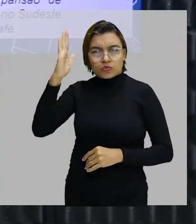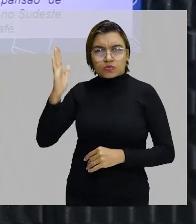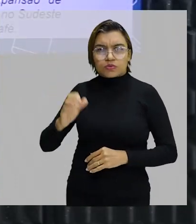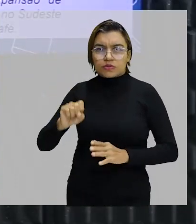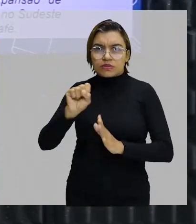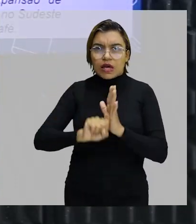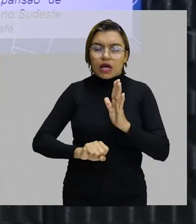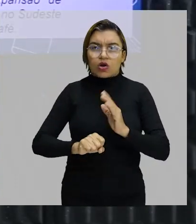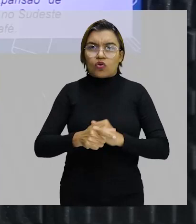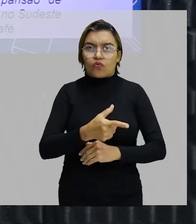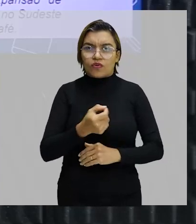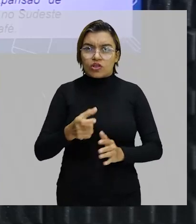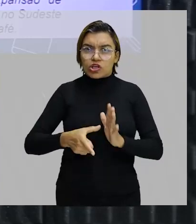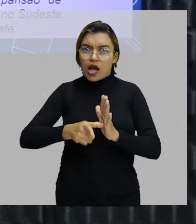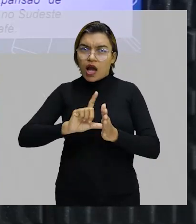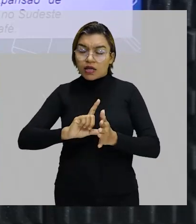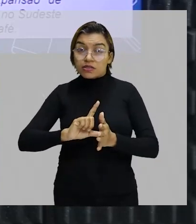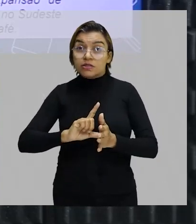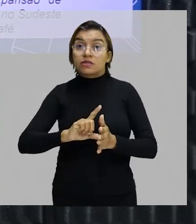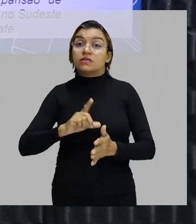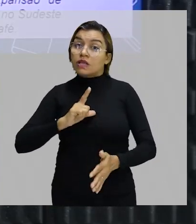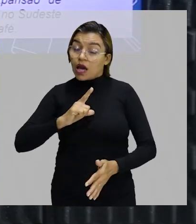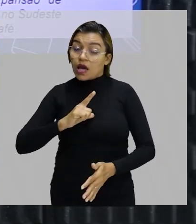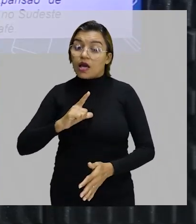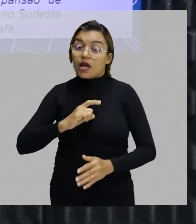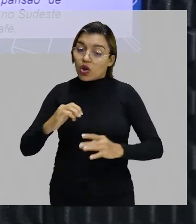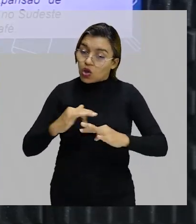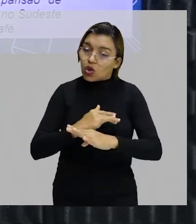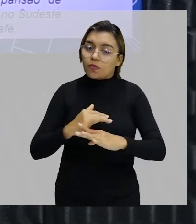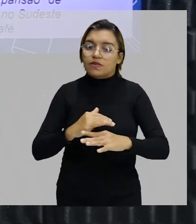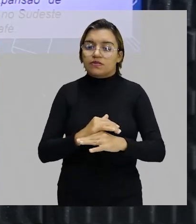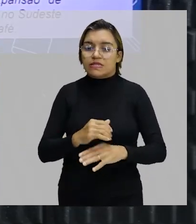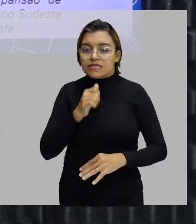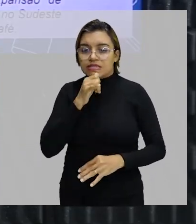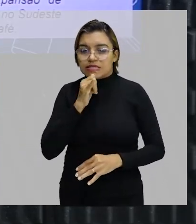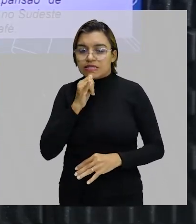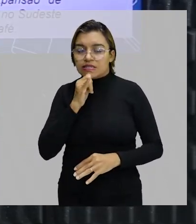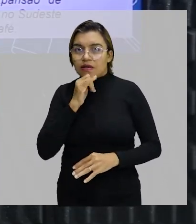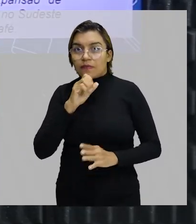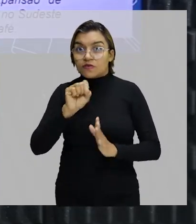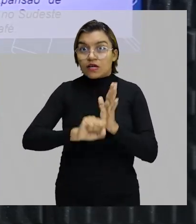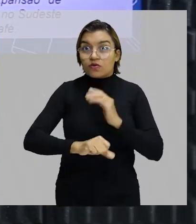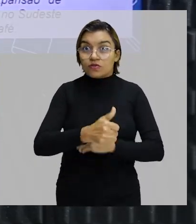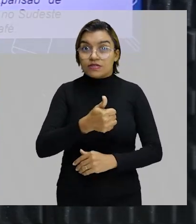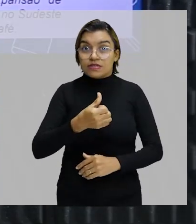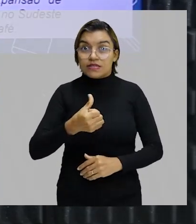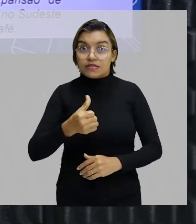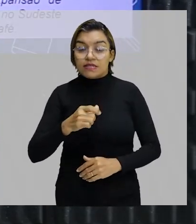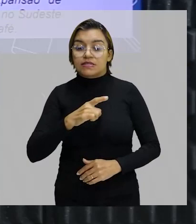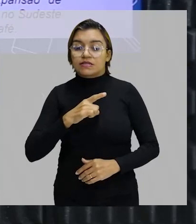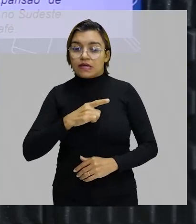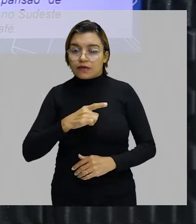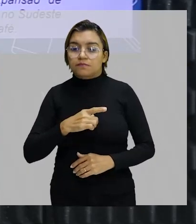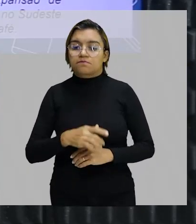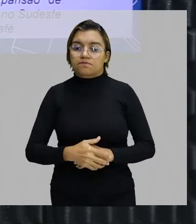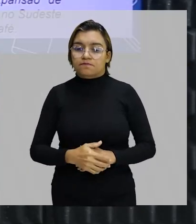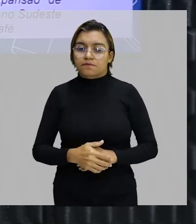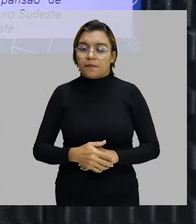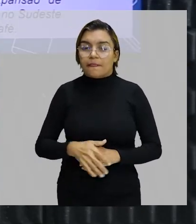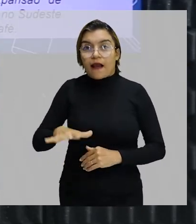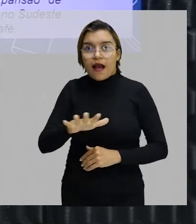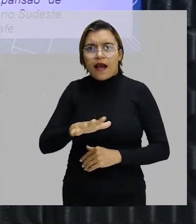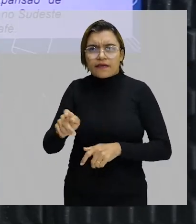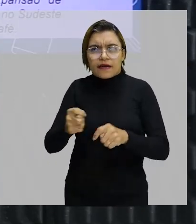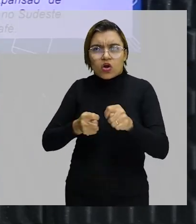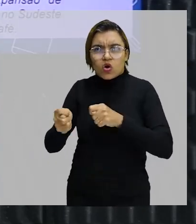séculos anteriores ao século XX. Tanto é que, no século XVI, nós vamos ter ali o início da ocupação do litoral, seguindo os ciclos econômicos, né, que no